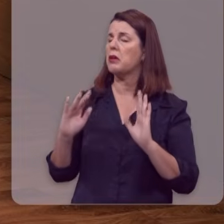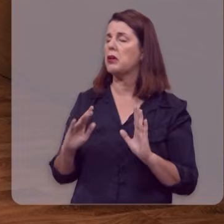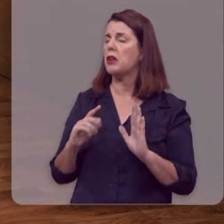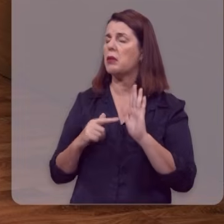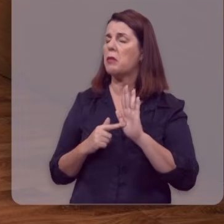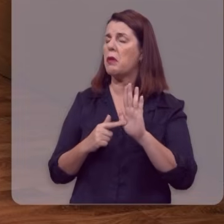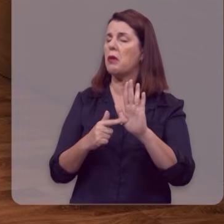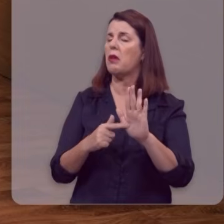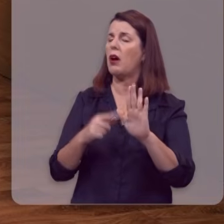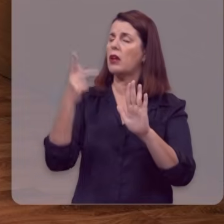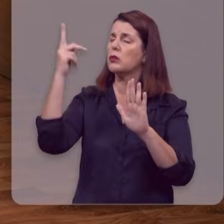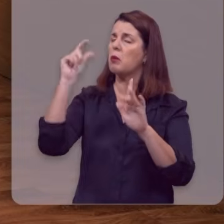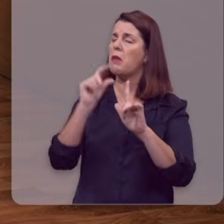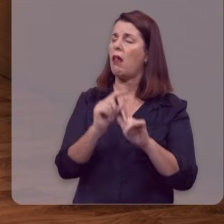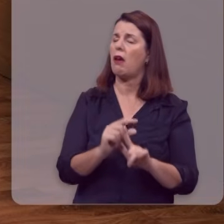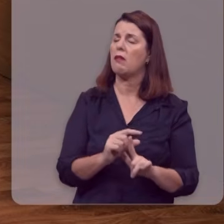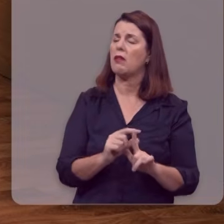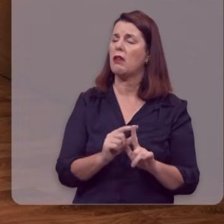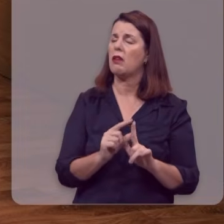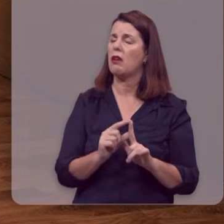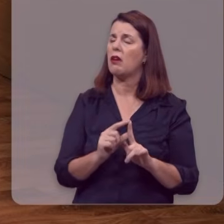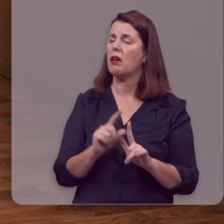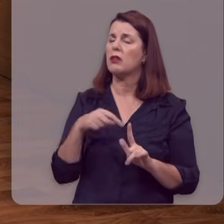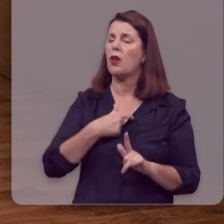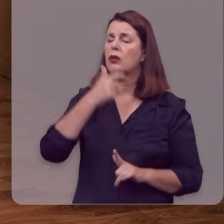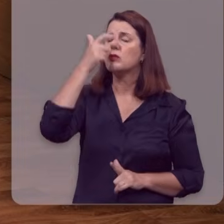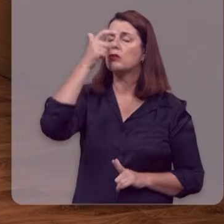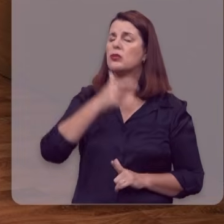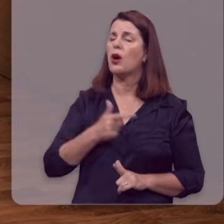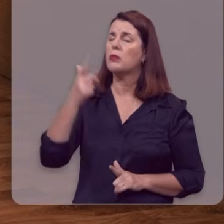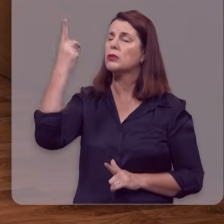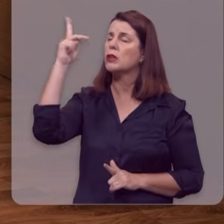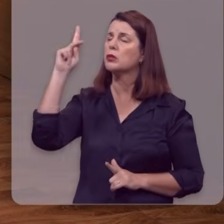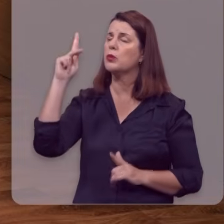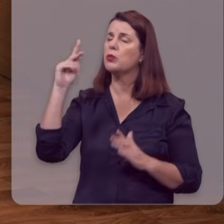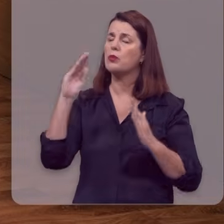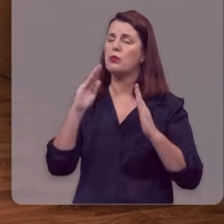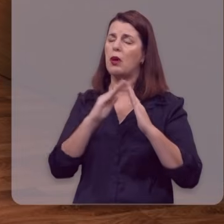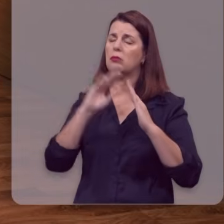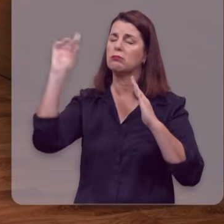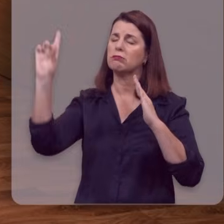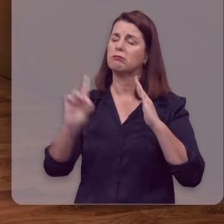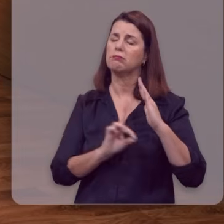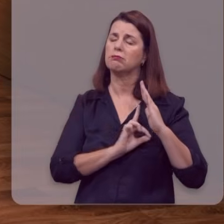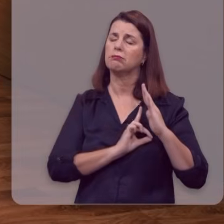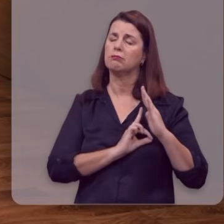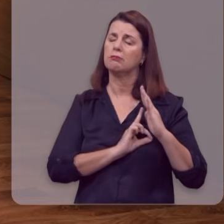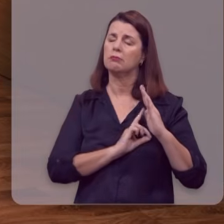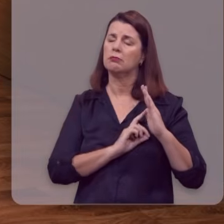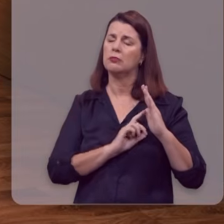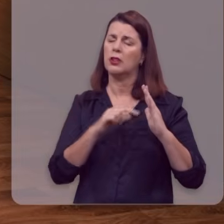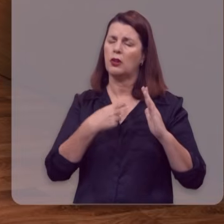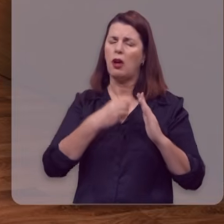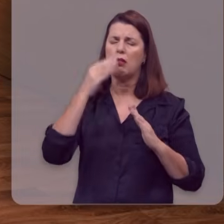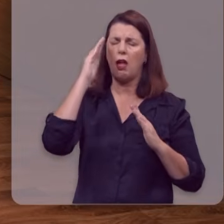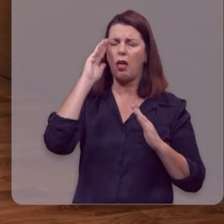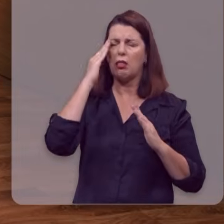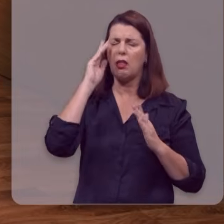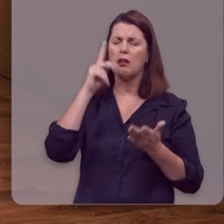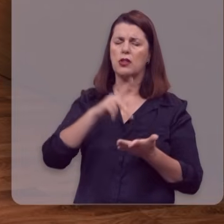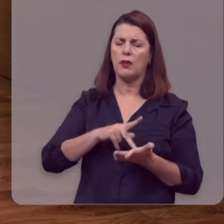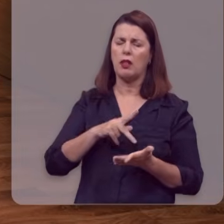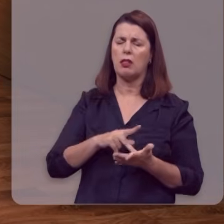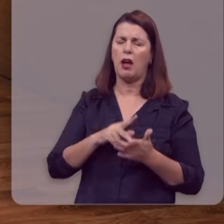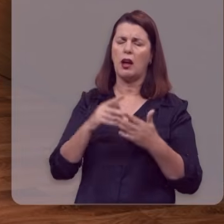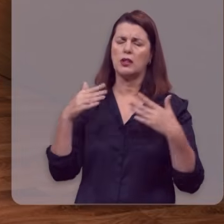gloriosa, exposta na Tua palavra, que nós somos a Tua morada. Dá-nos consciência disto,